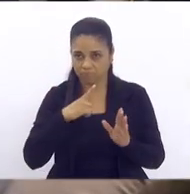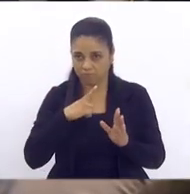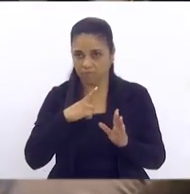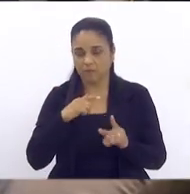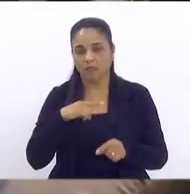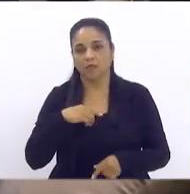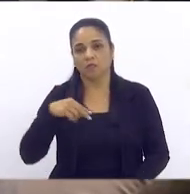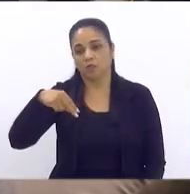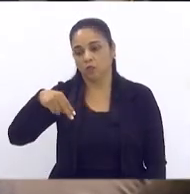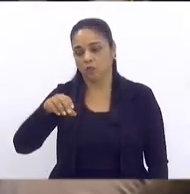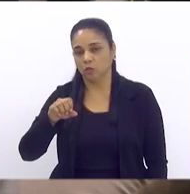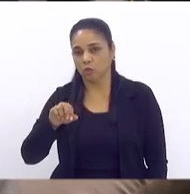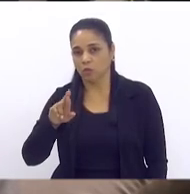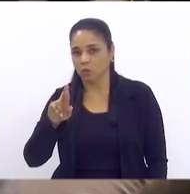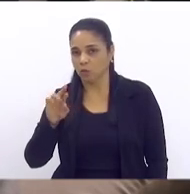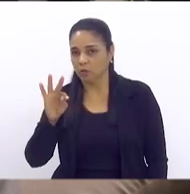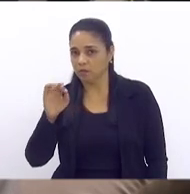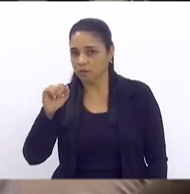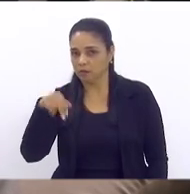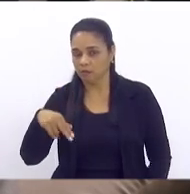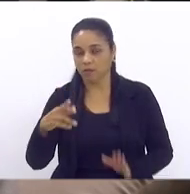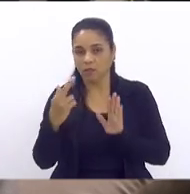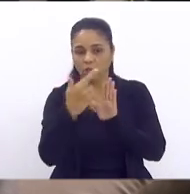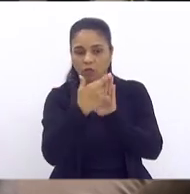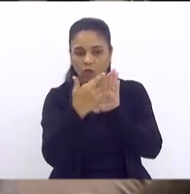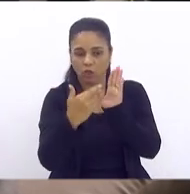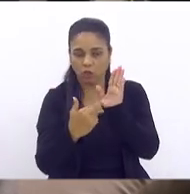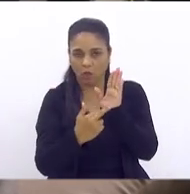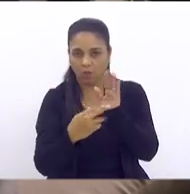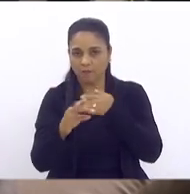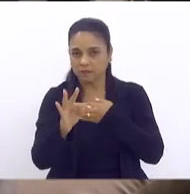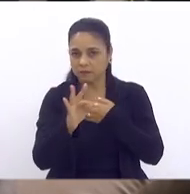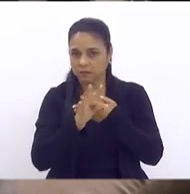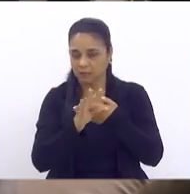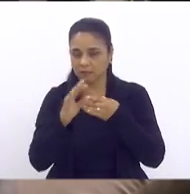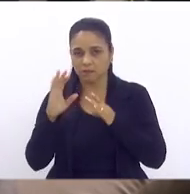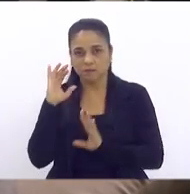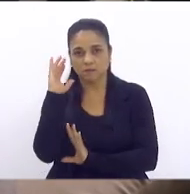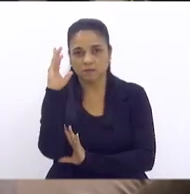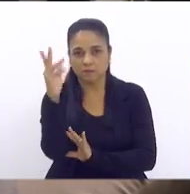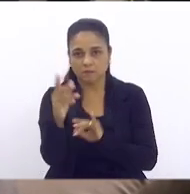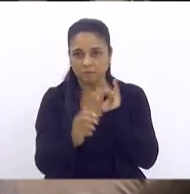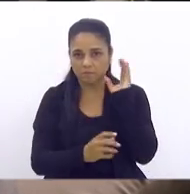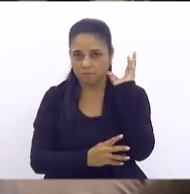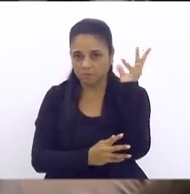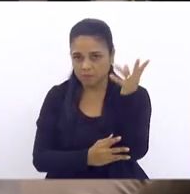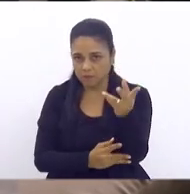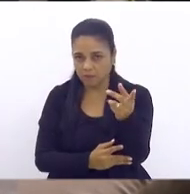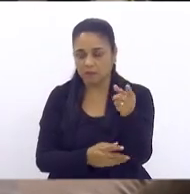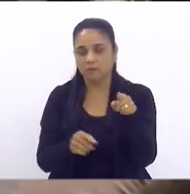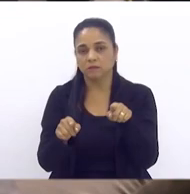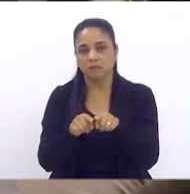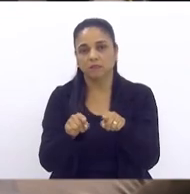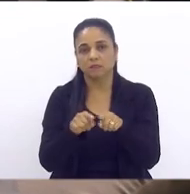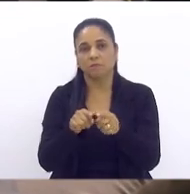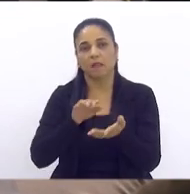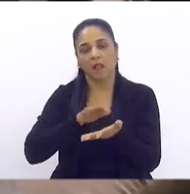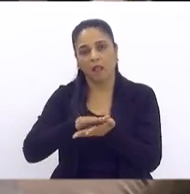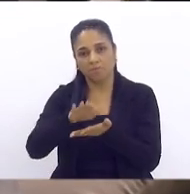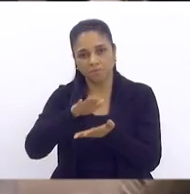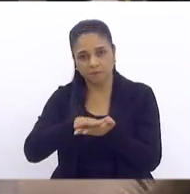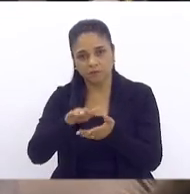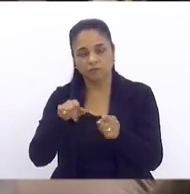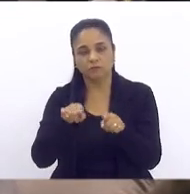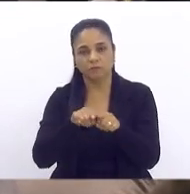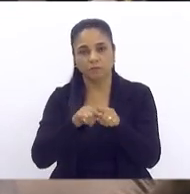NORTAM, que são as normas técnicas ambientais. Da mesma forma que ela emite as normas